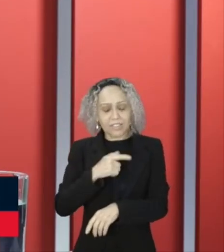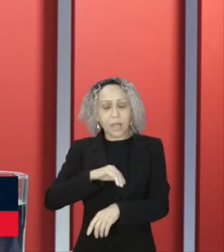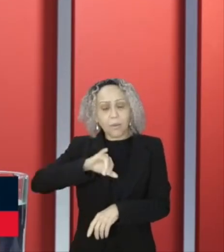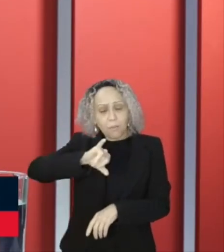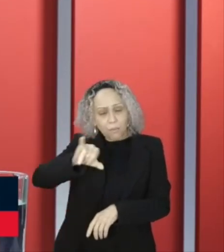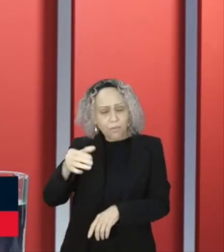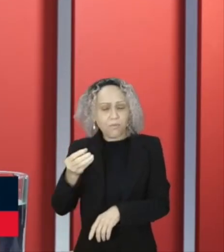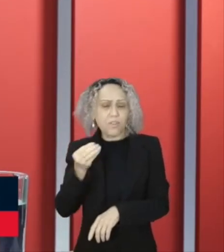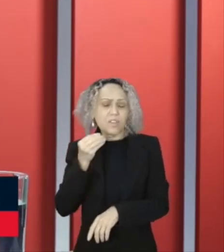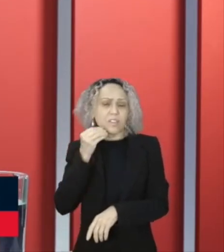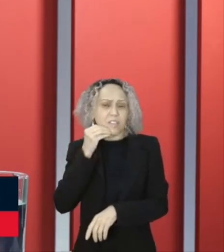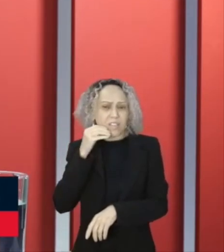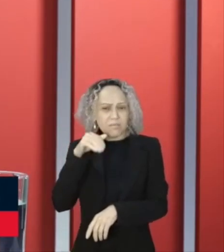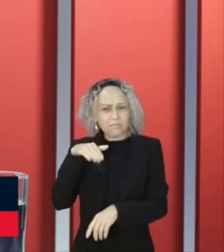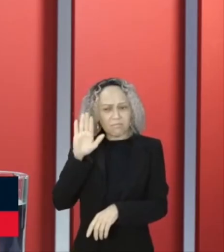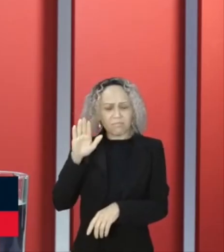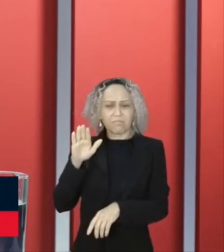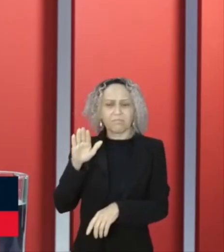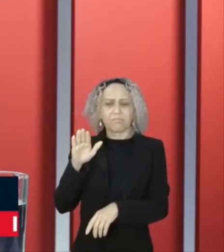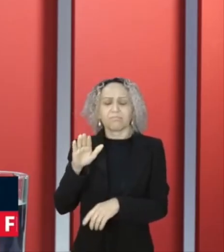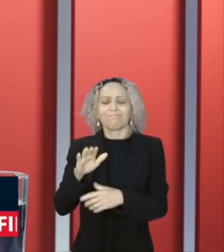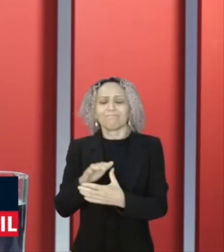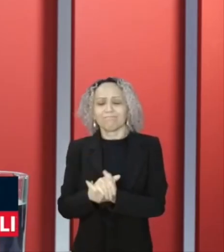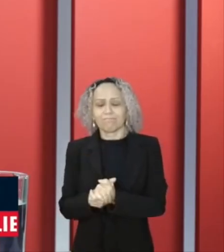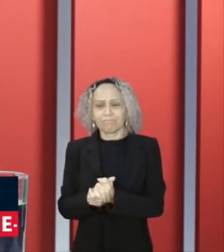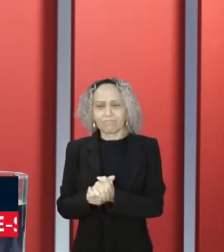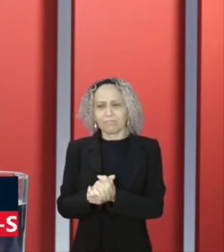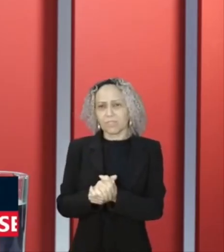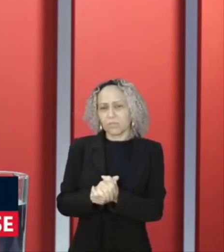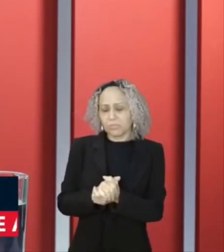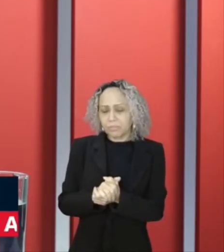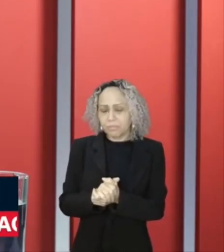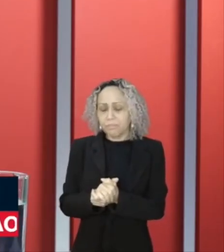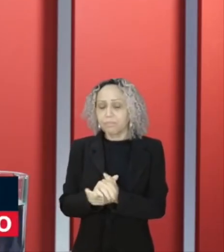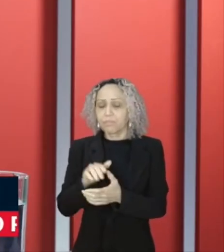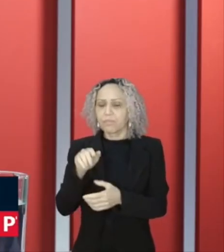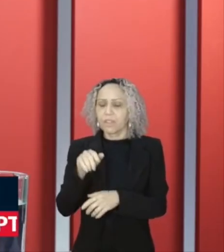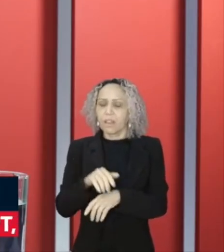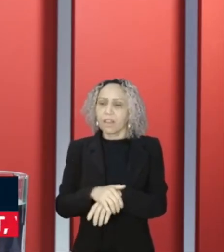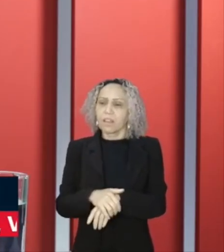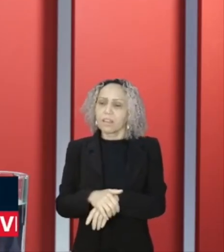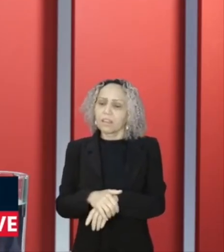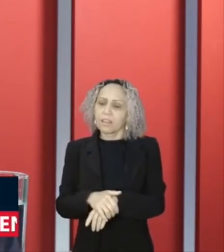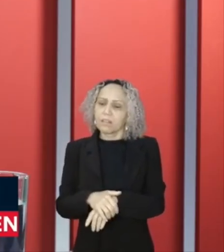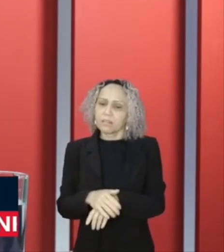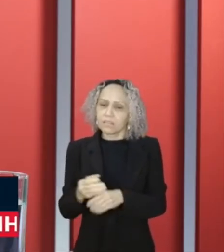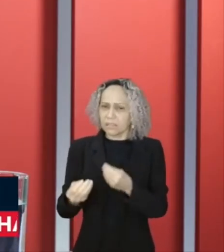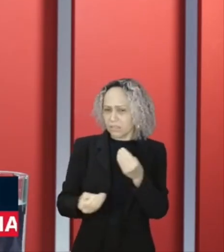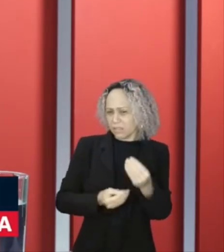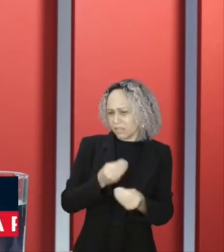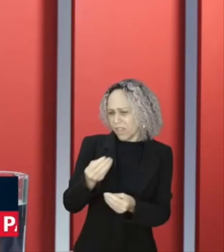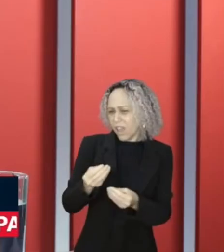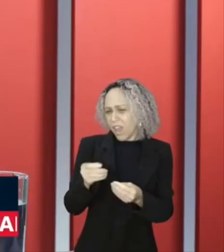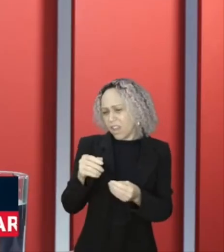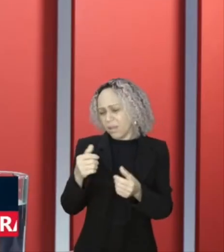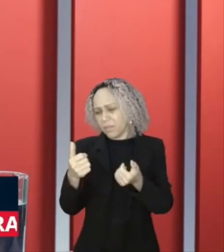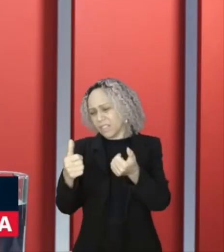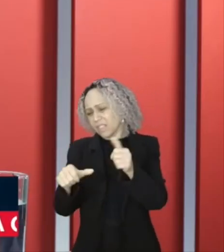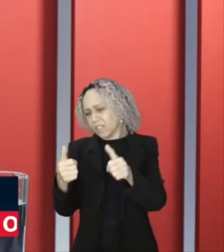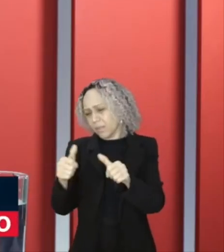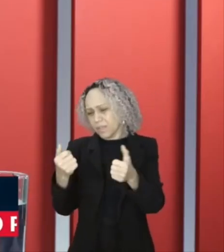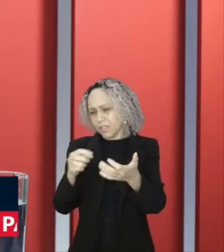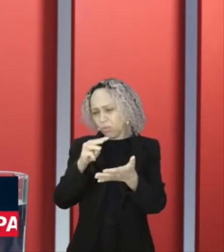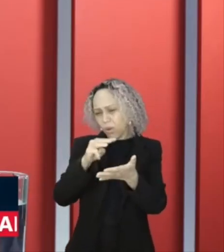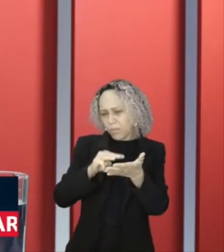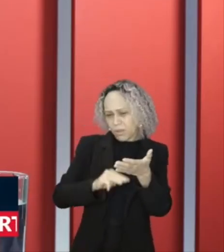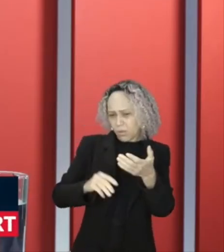bem sucedida, ela está suscitando, claro, a necessidade agora de uma avaliação metodológica, de uma avaliação dos instrumentos